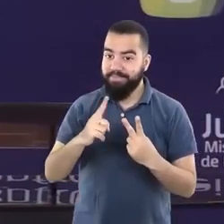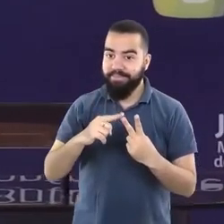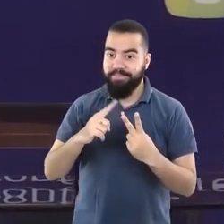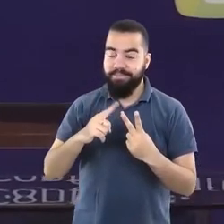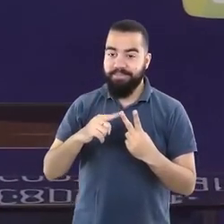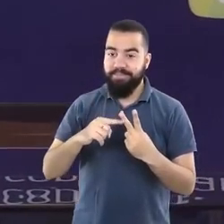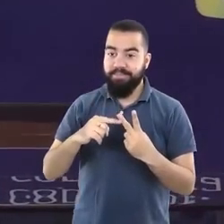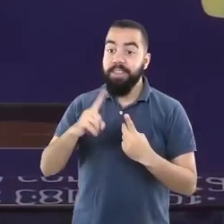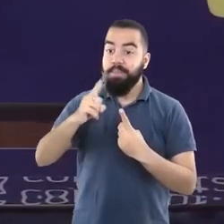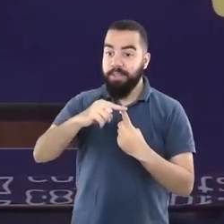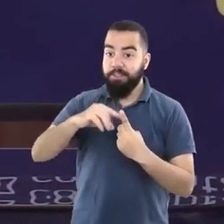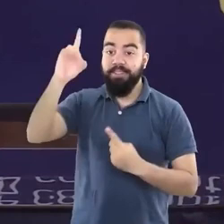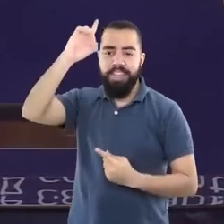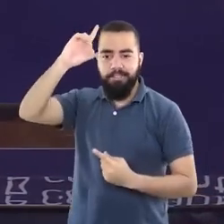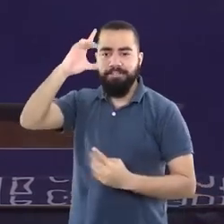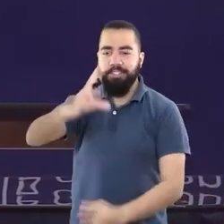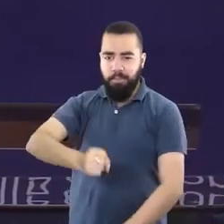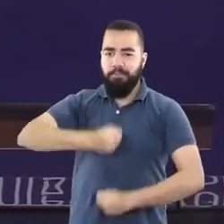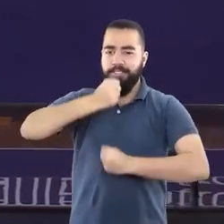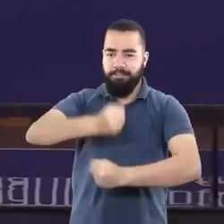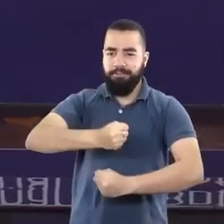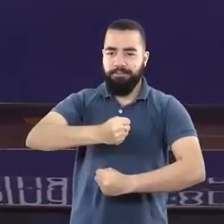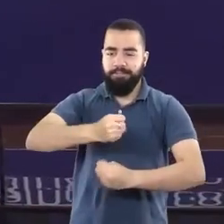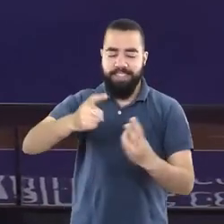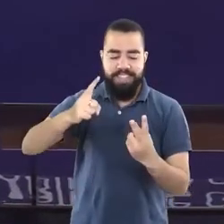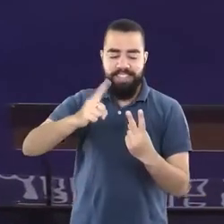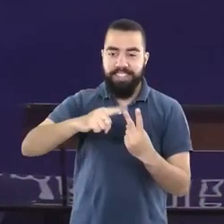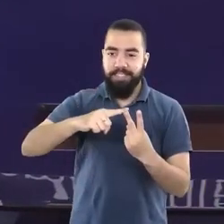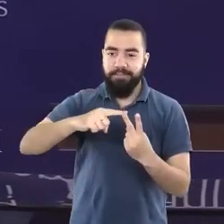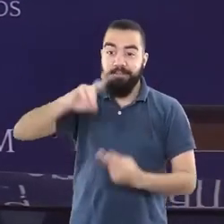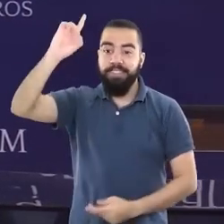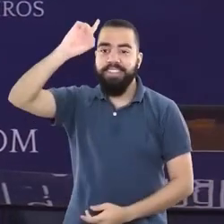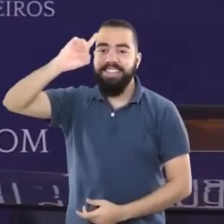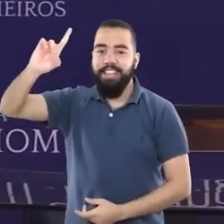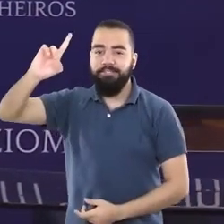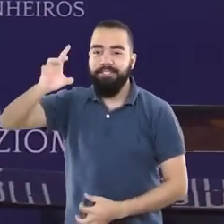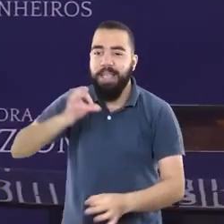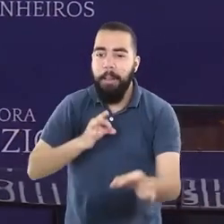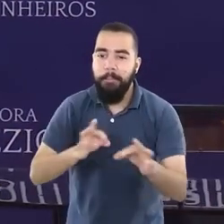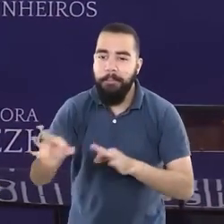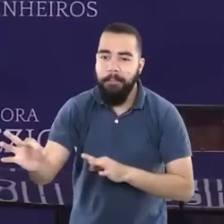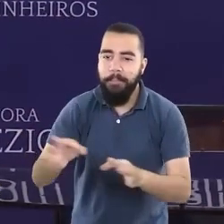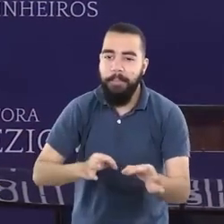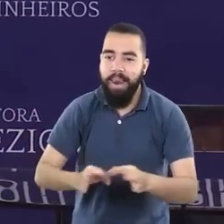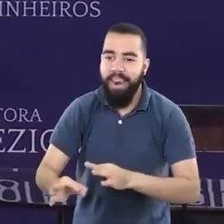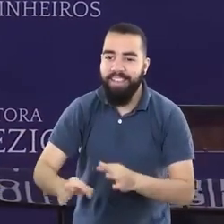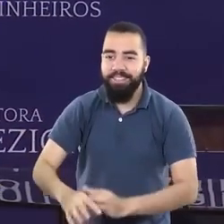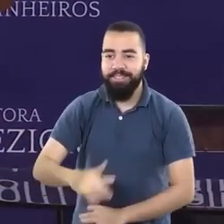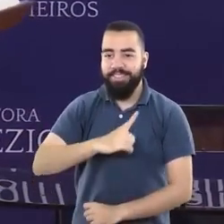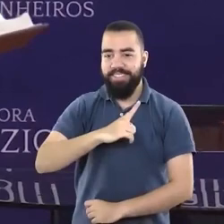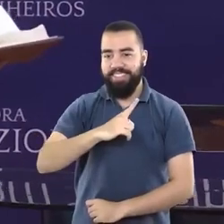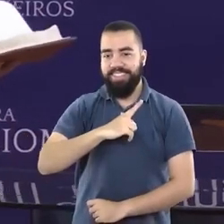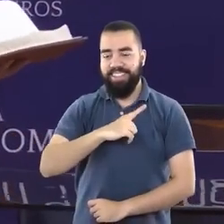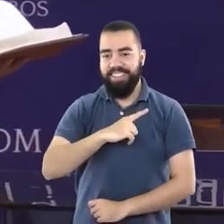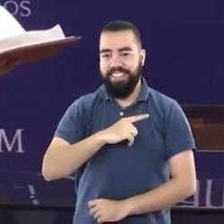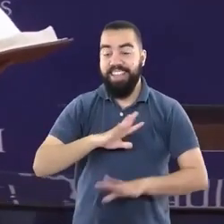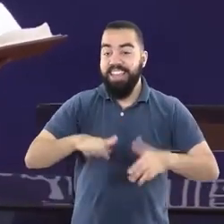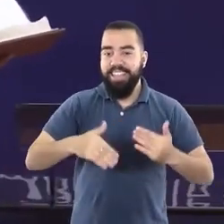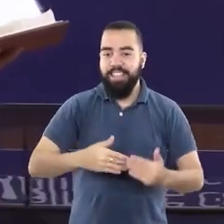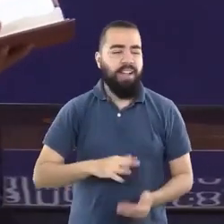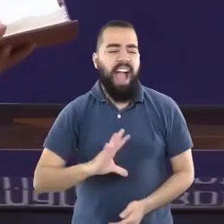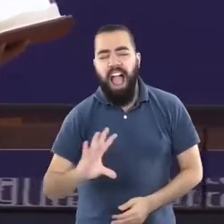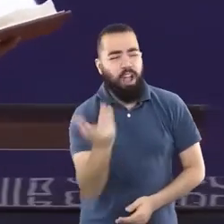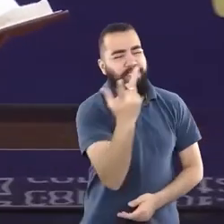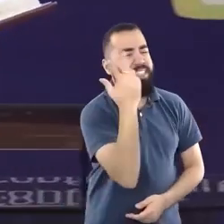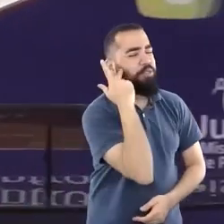é que Deus tem um plano, que não existe acaso, que não existe sorte, que não existe azar, que não existe determinismo cego, que não